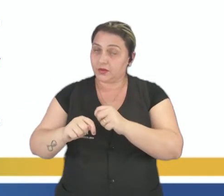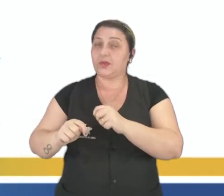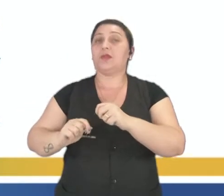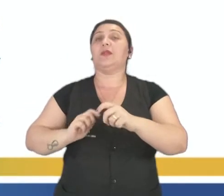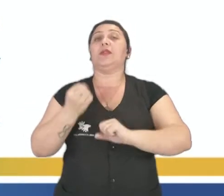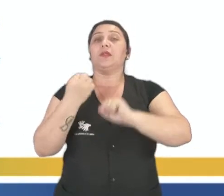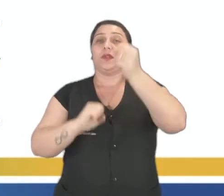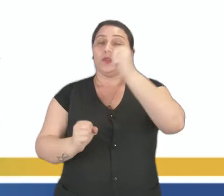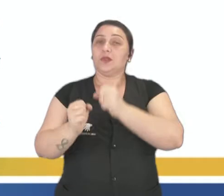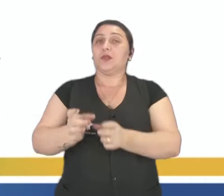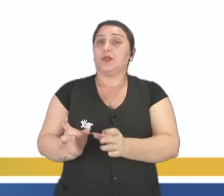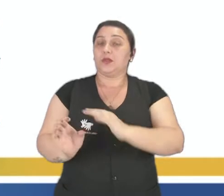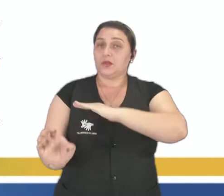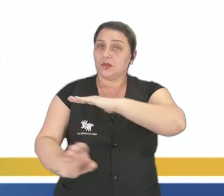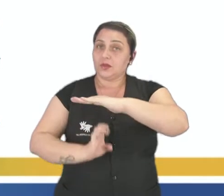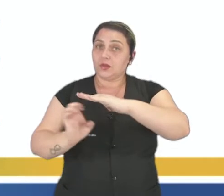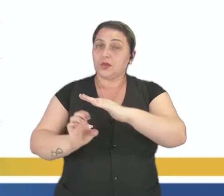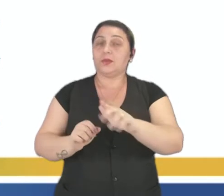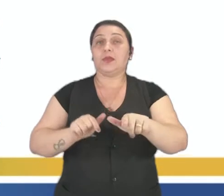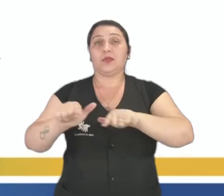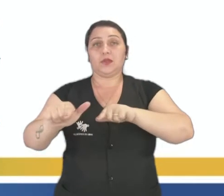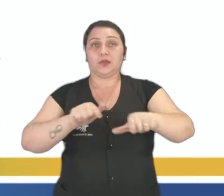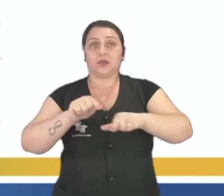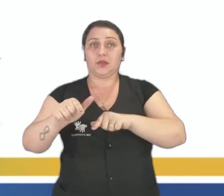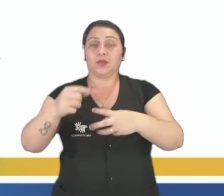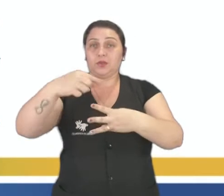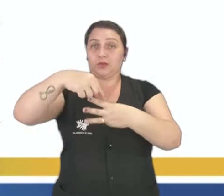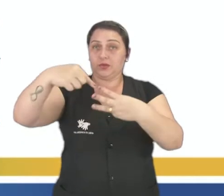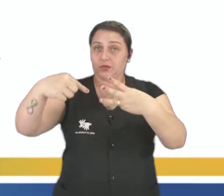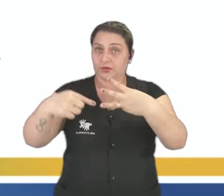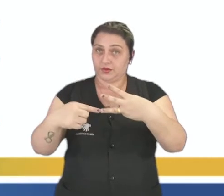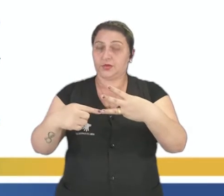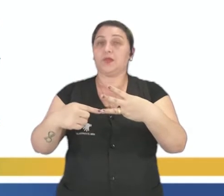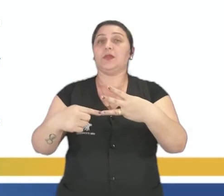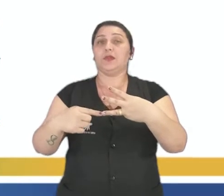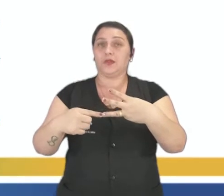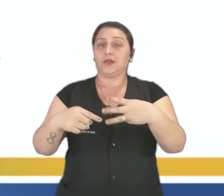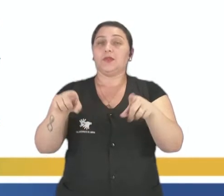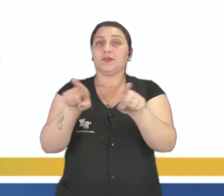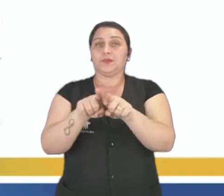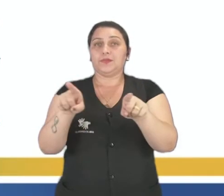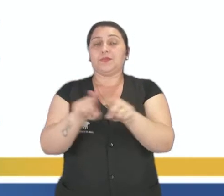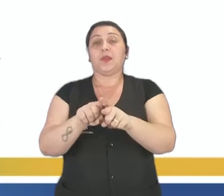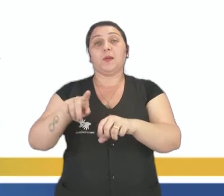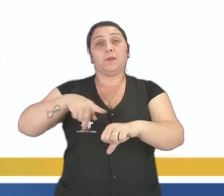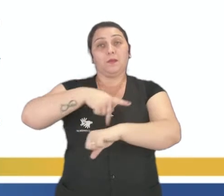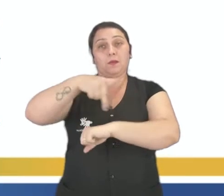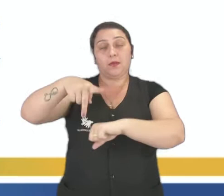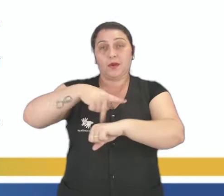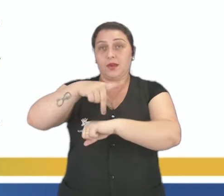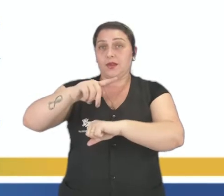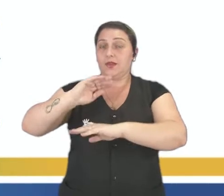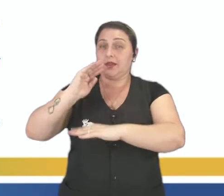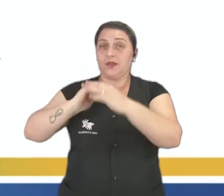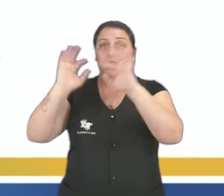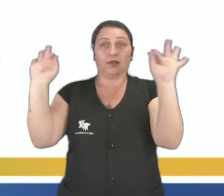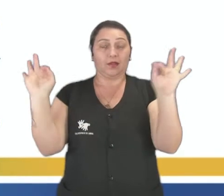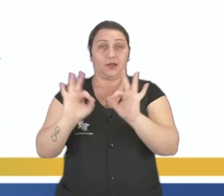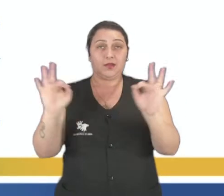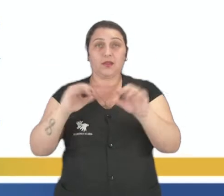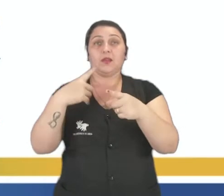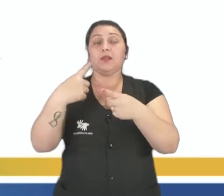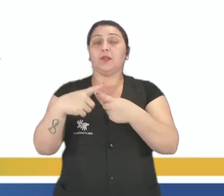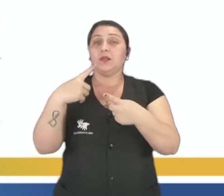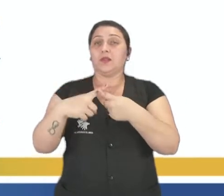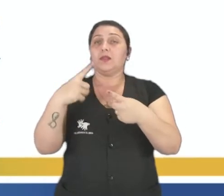comércio e serviço. Então elas dominam os três ramos, ao passo que existem países que não são desenvolvidos exatamente